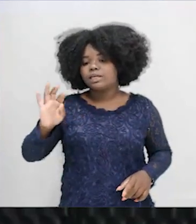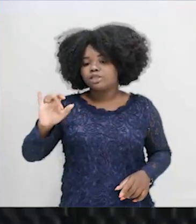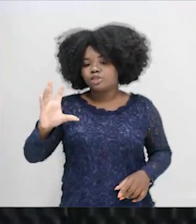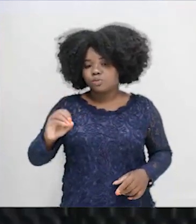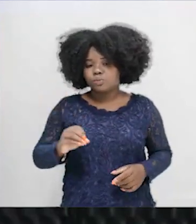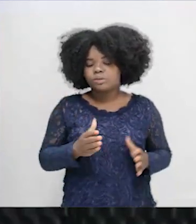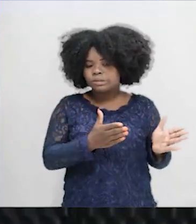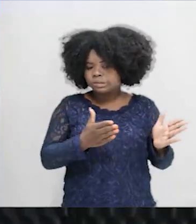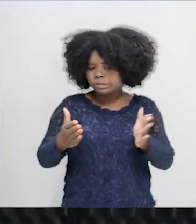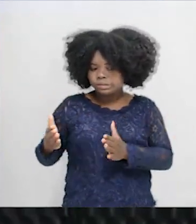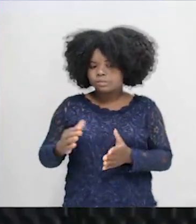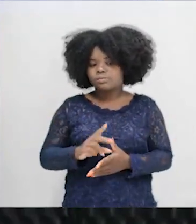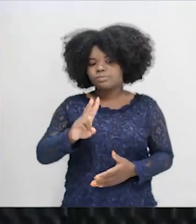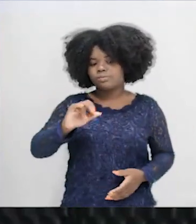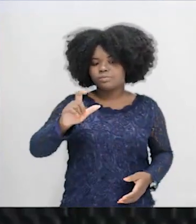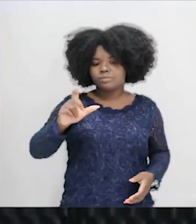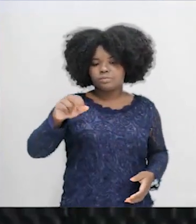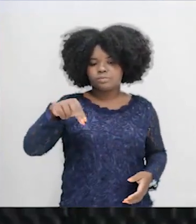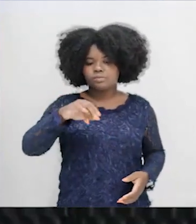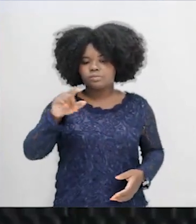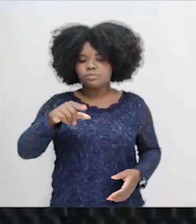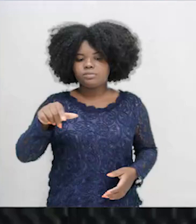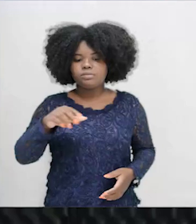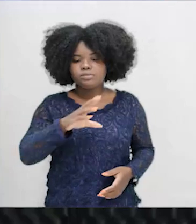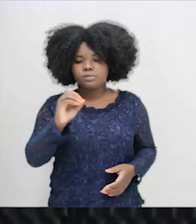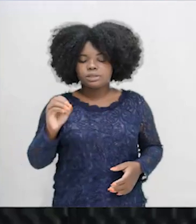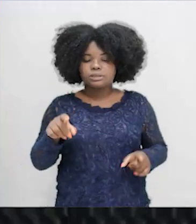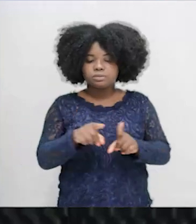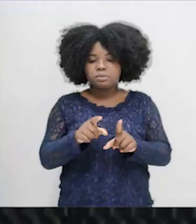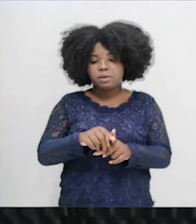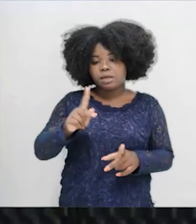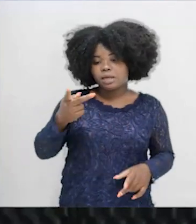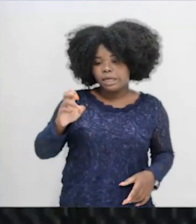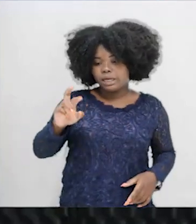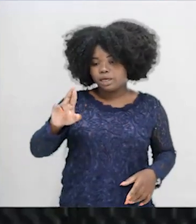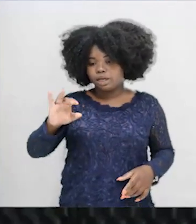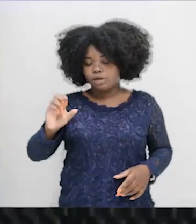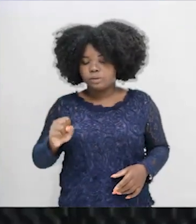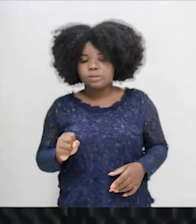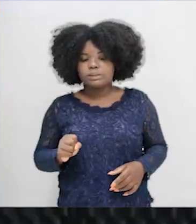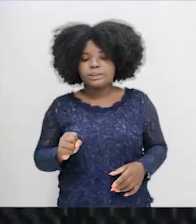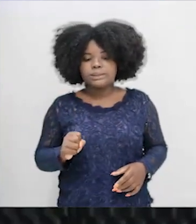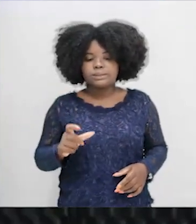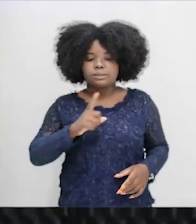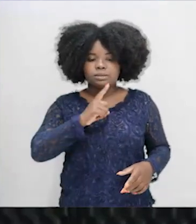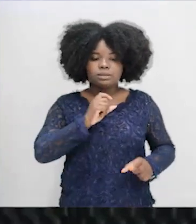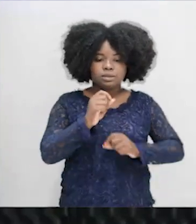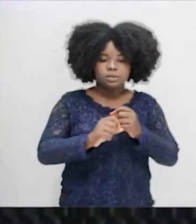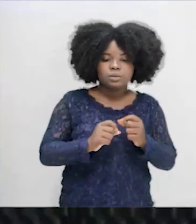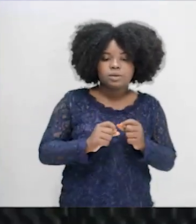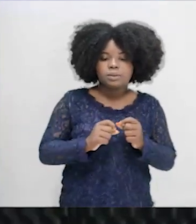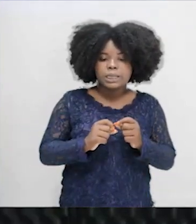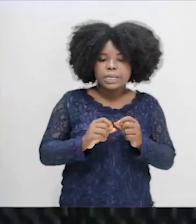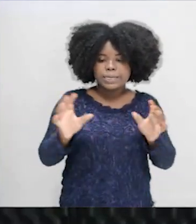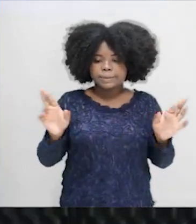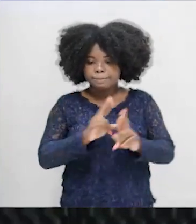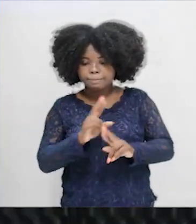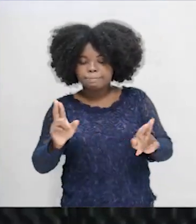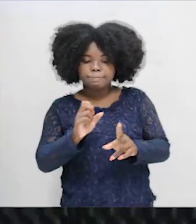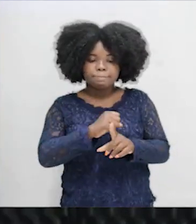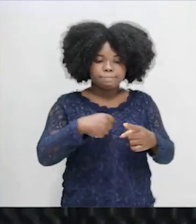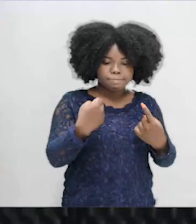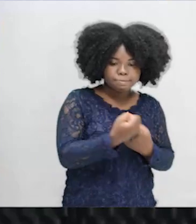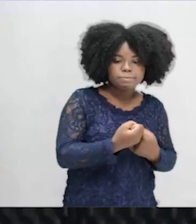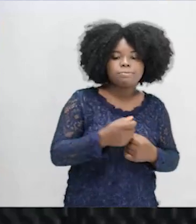esse processo de vilanização e de heróis, essa mitificação, ela vai se dando em função do aspecto, olha que interessante, do aspecto